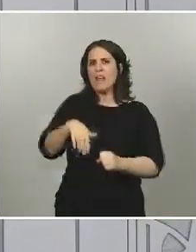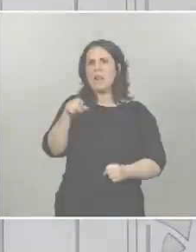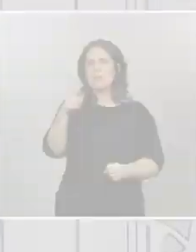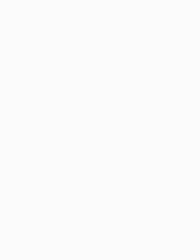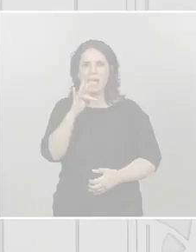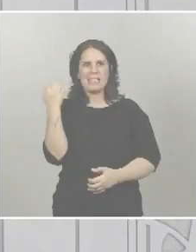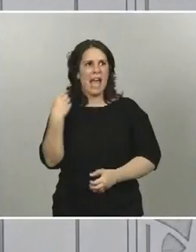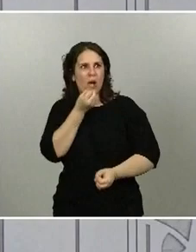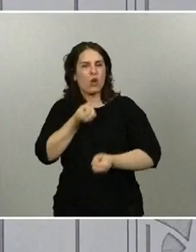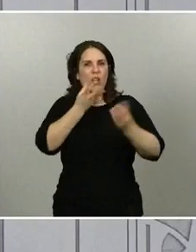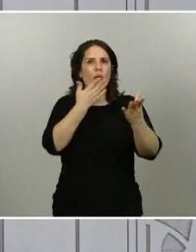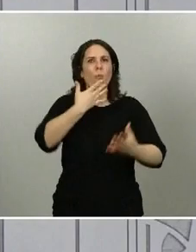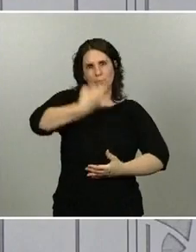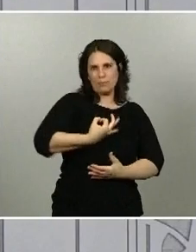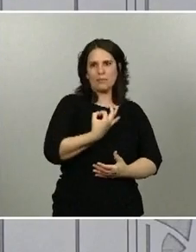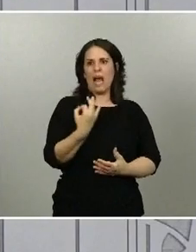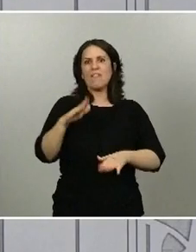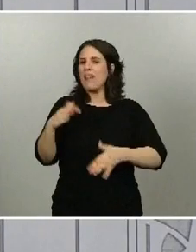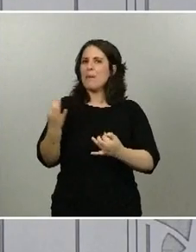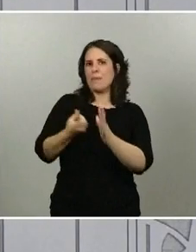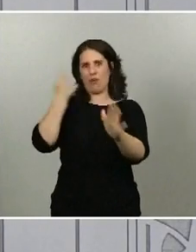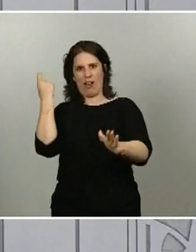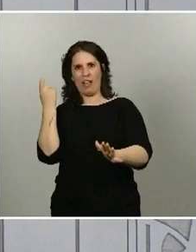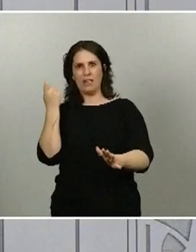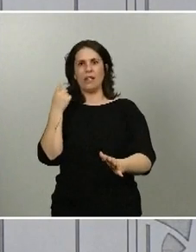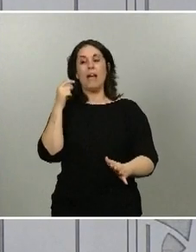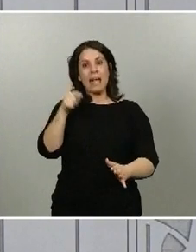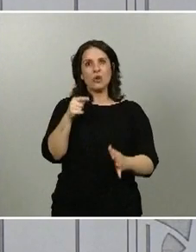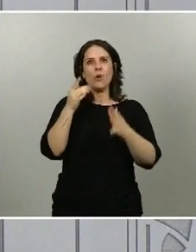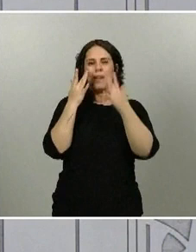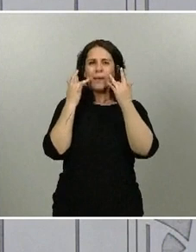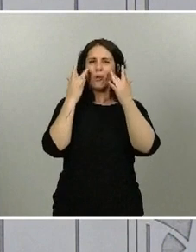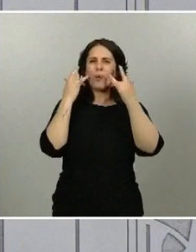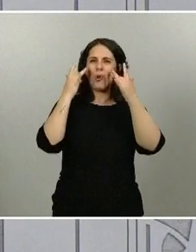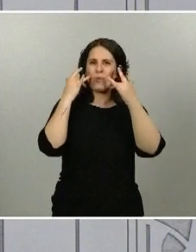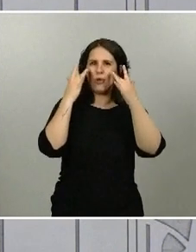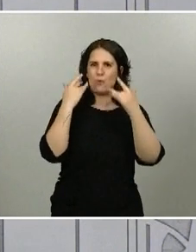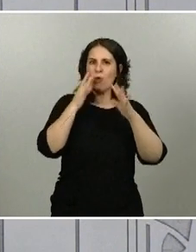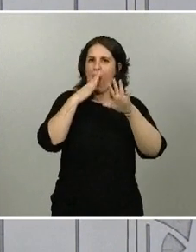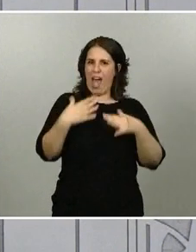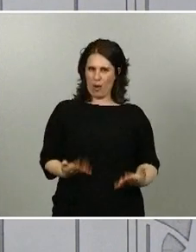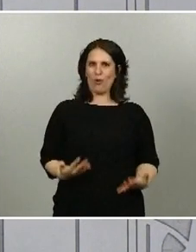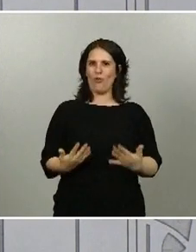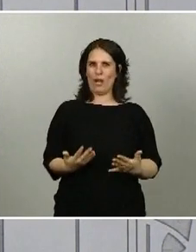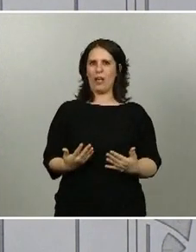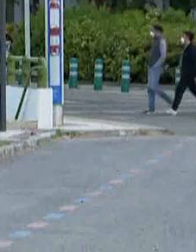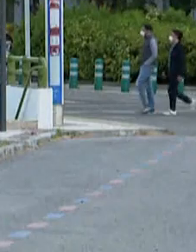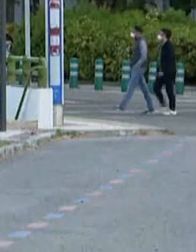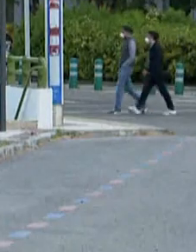de coronavírus, que as comunidades autónomas se perceberam tratar-se de casos suspeitos, mas não confirmados.